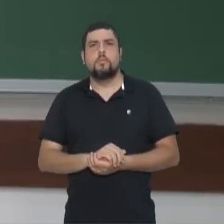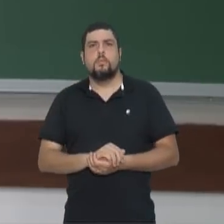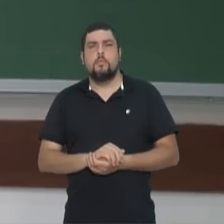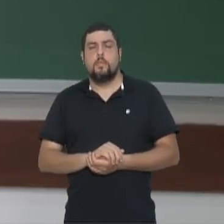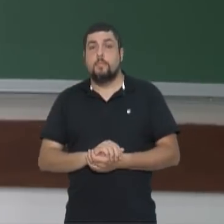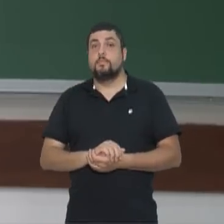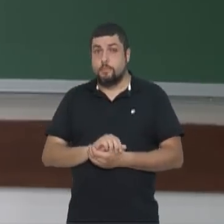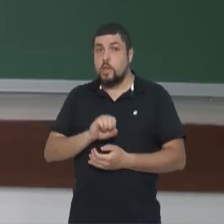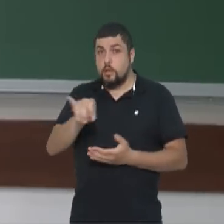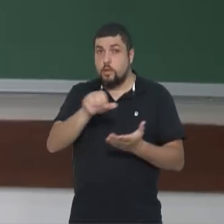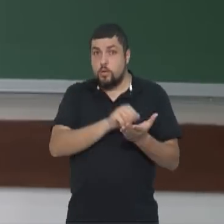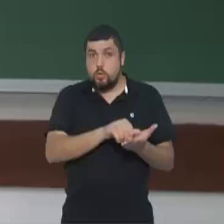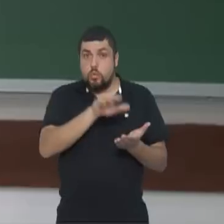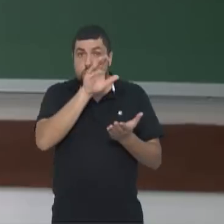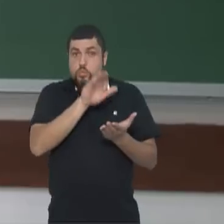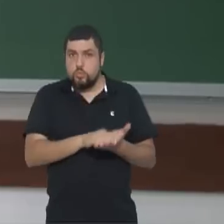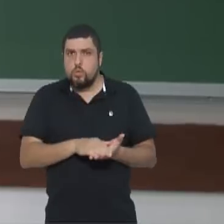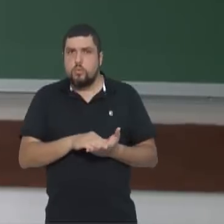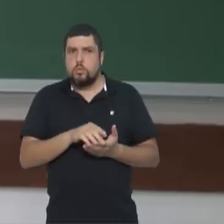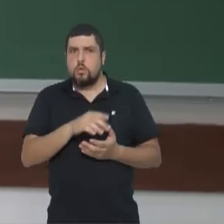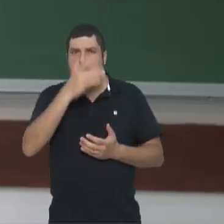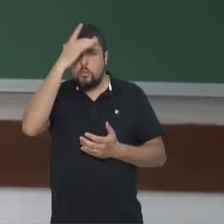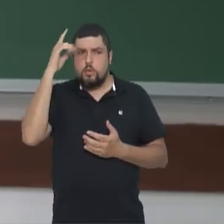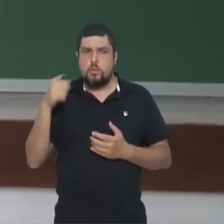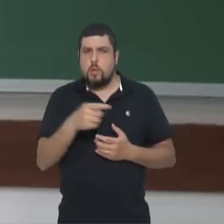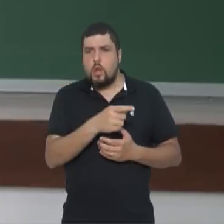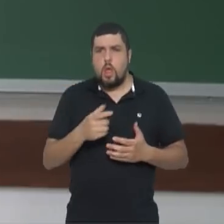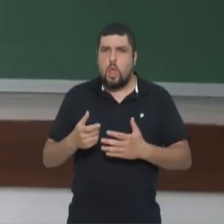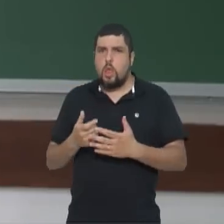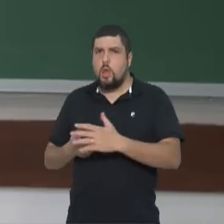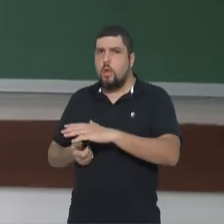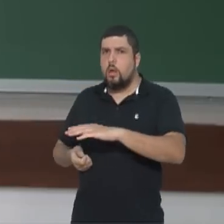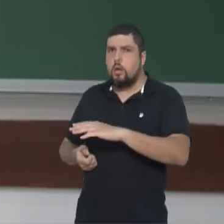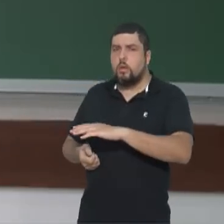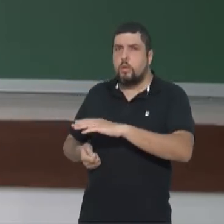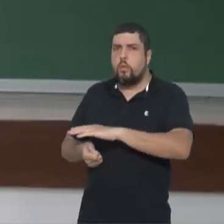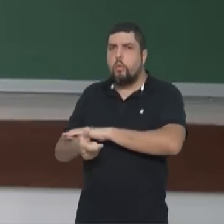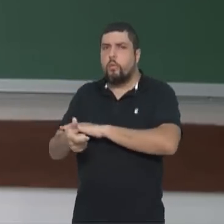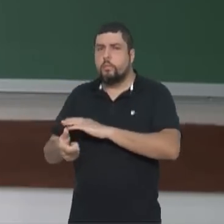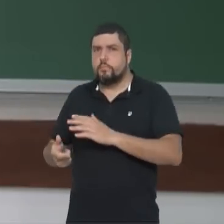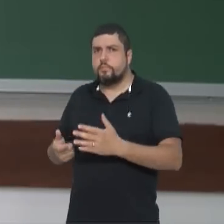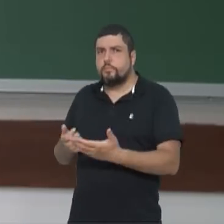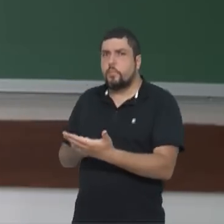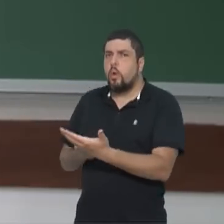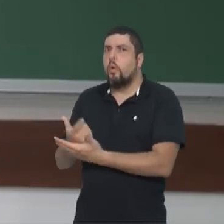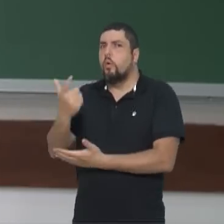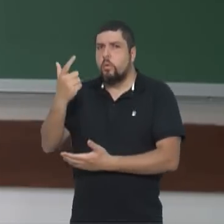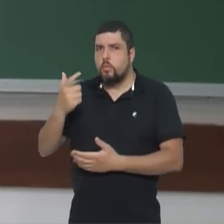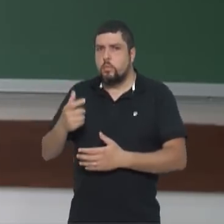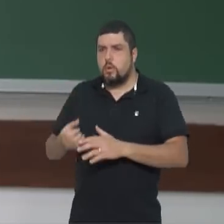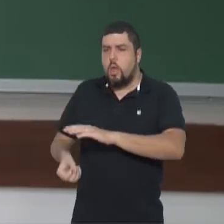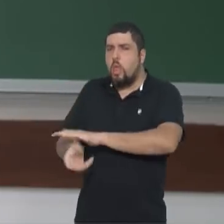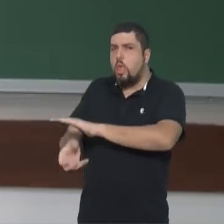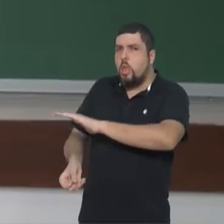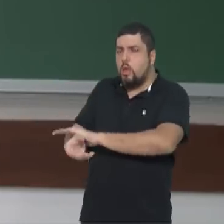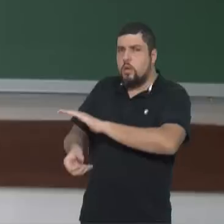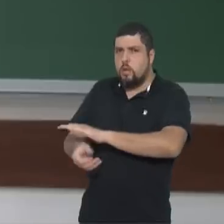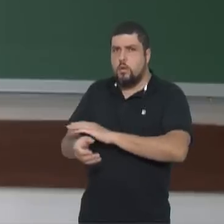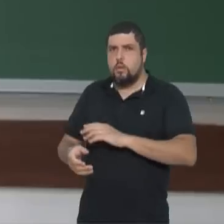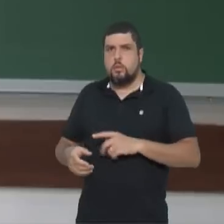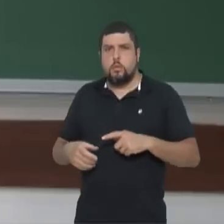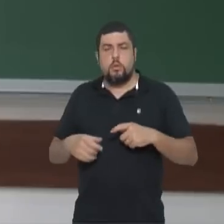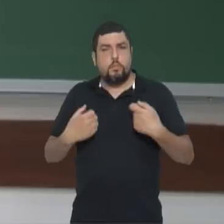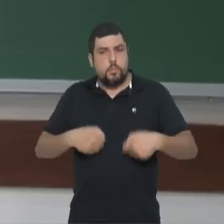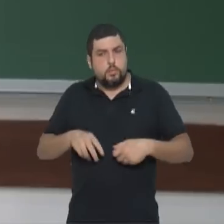pensar 2 vezes antes de comprar ali um animal silvestre, até porque eles têm que ter todo um